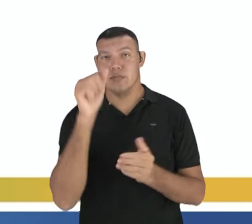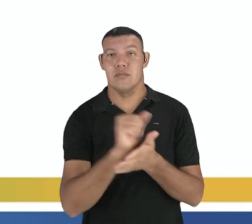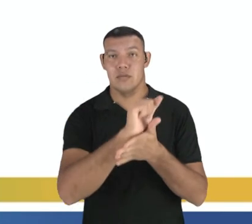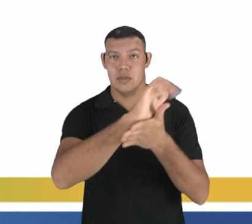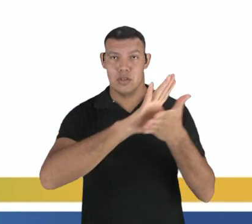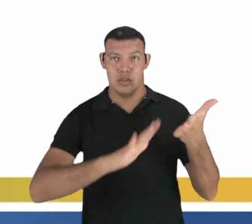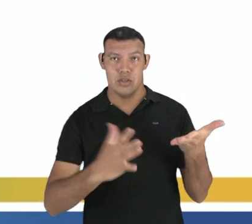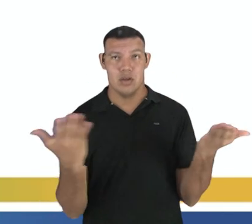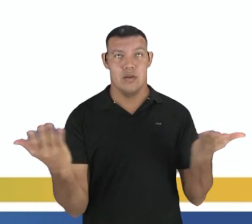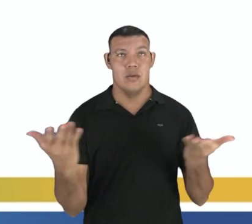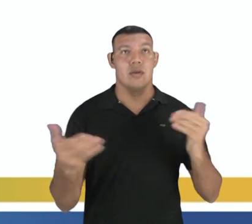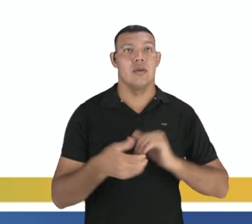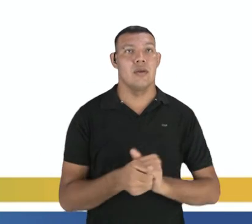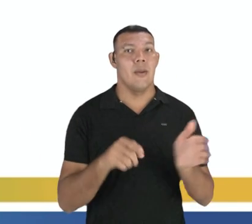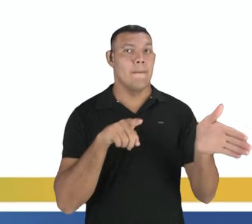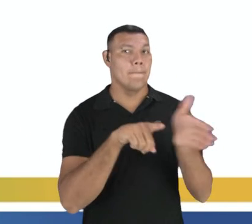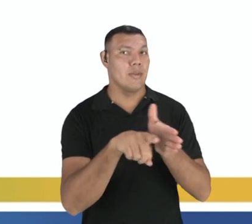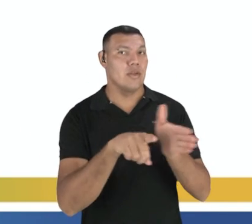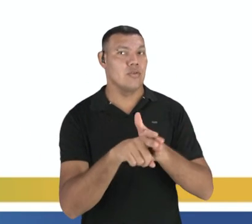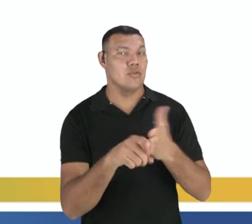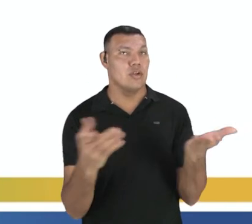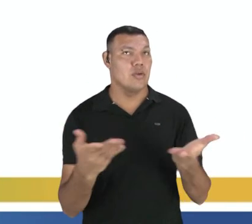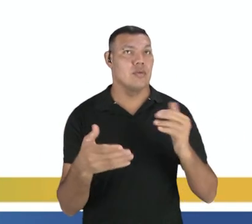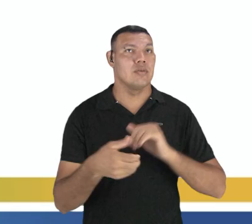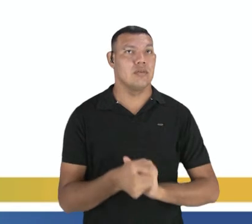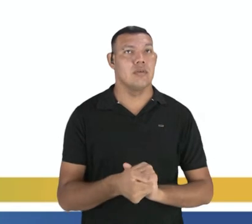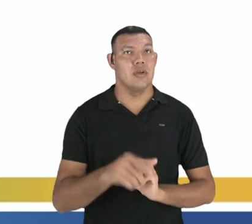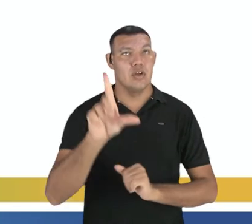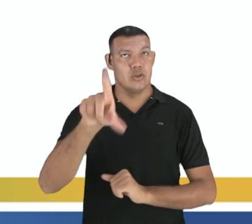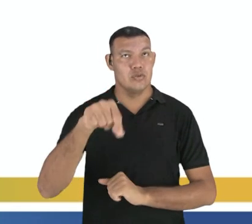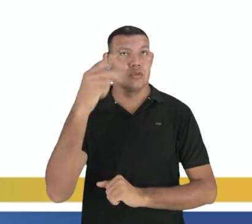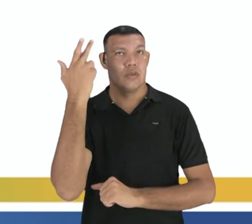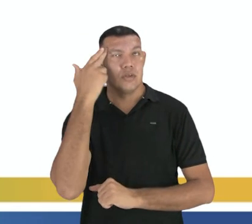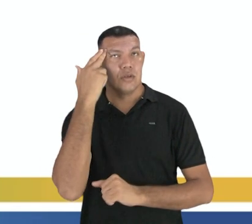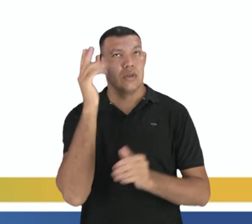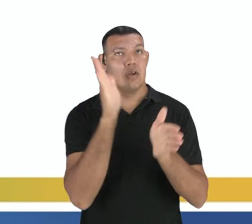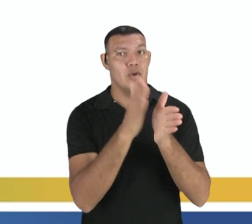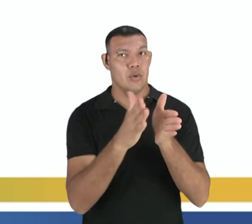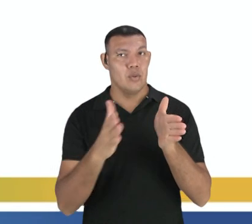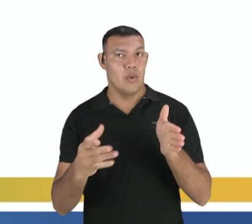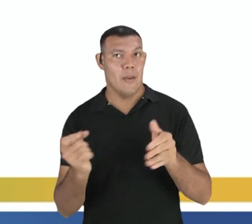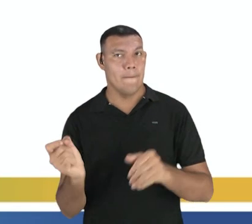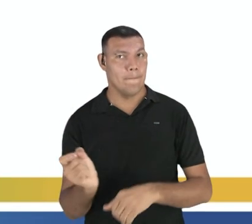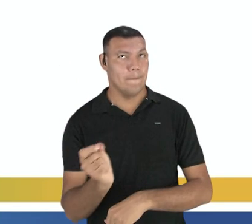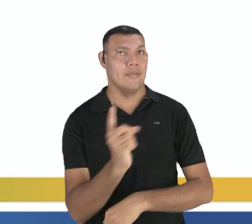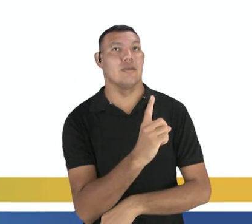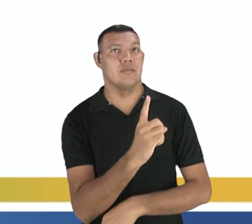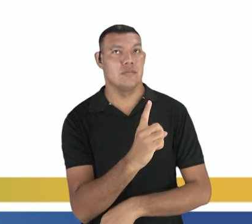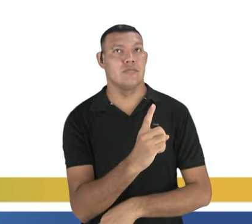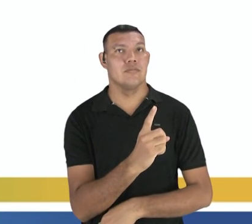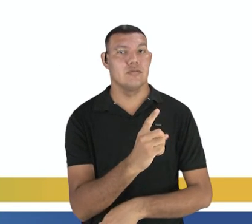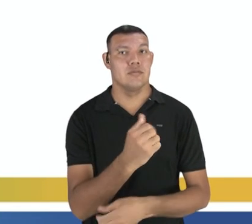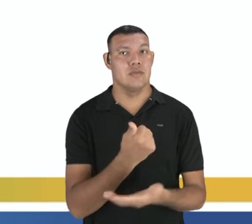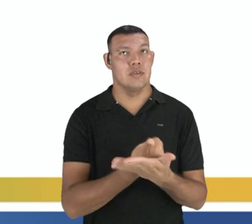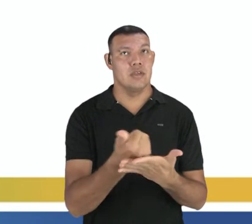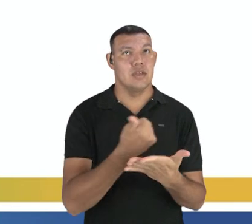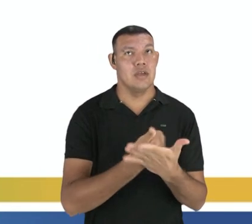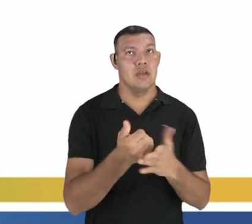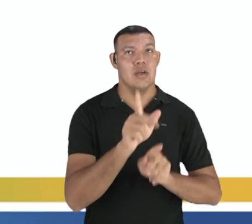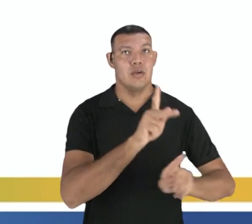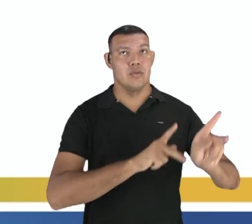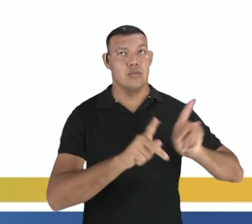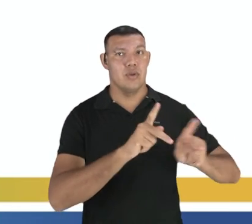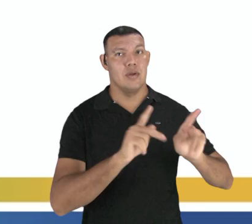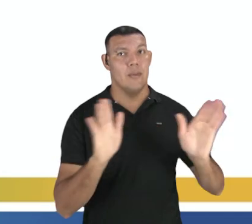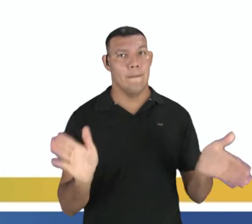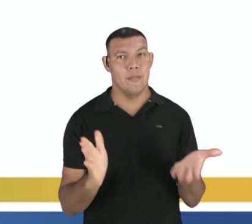nosso exercitando, nós temos essa questão. A seleção natural é um processo evolutivo que atua nas populações